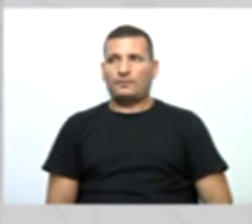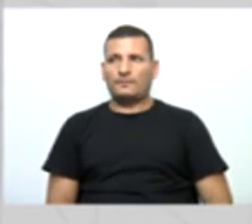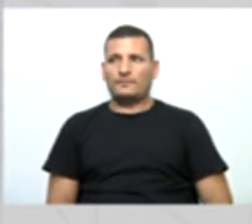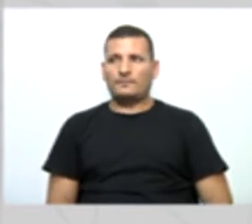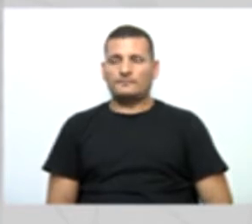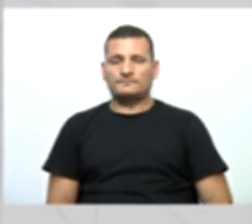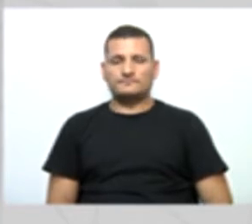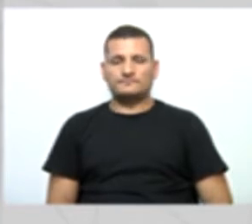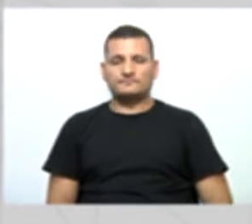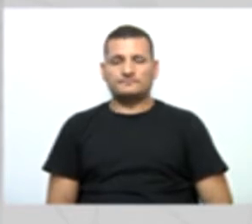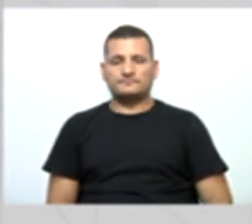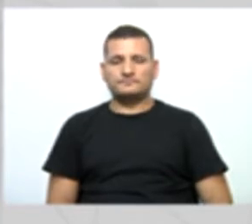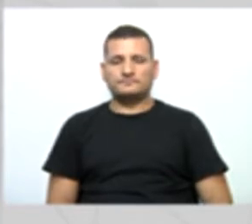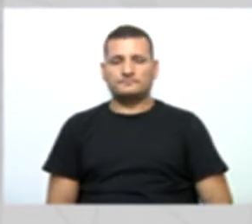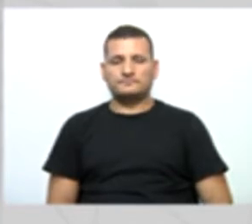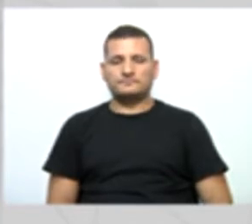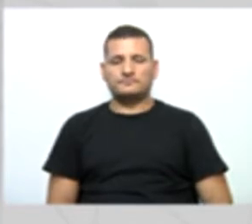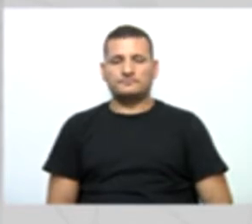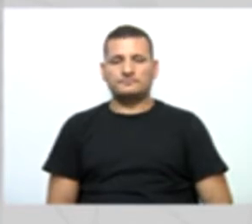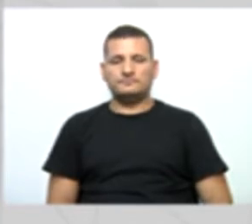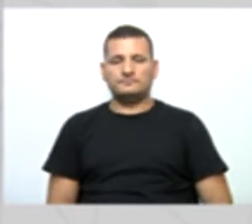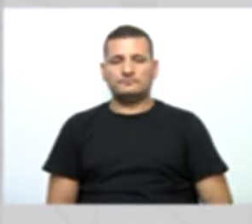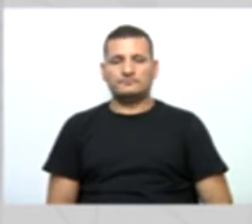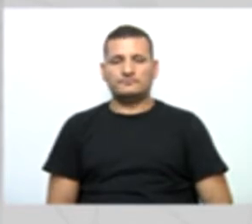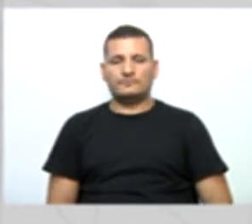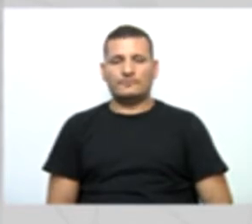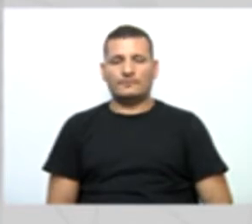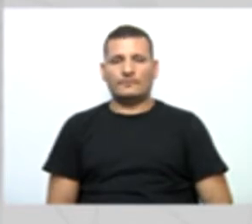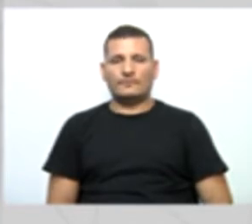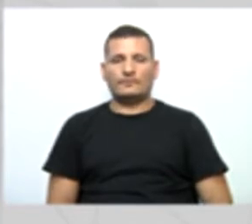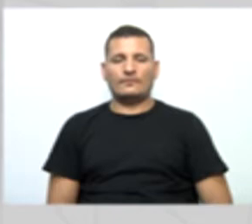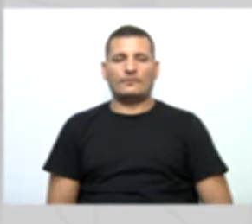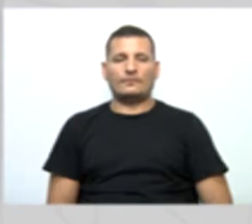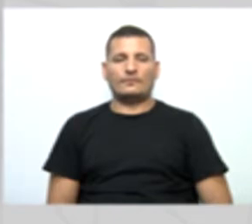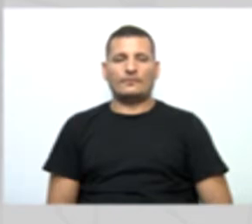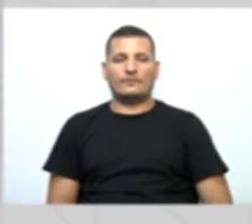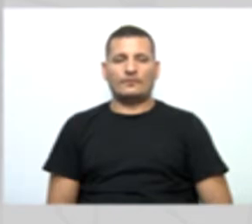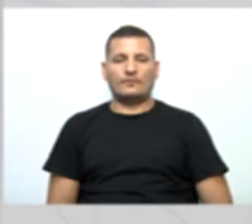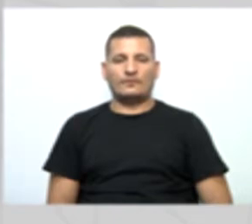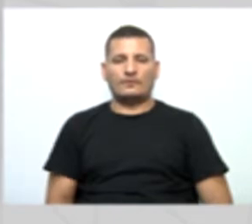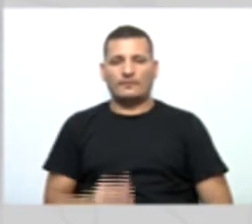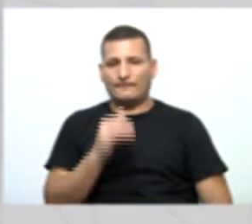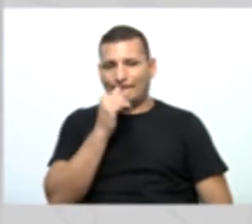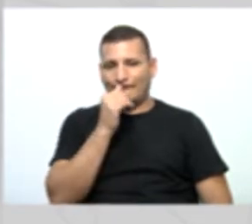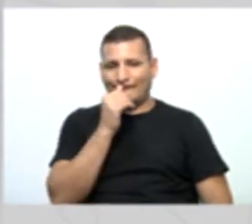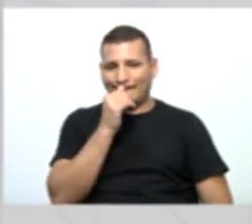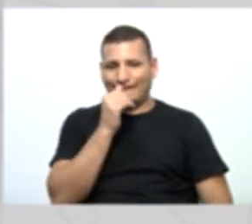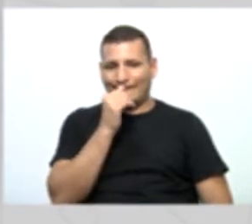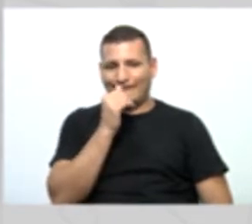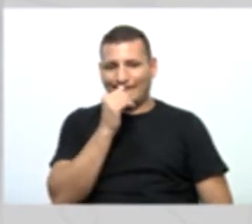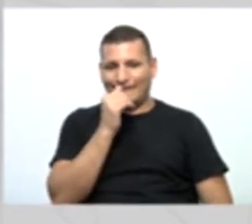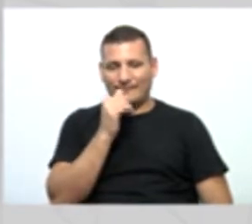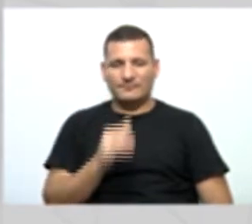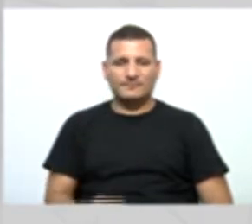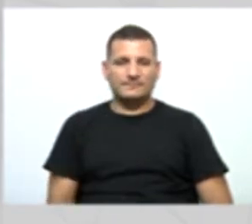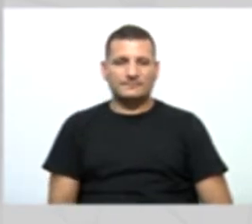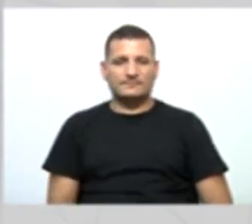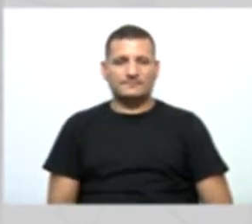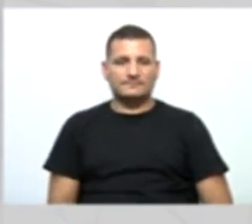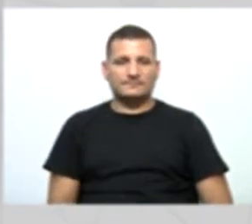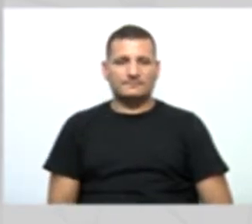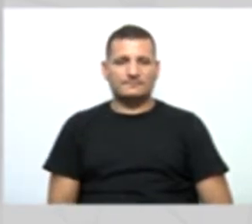E a partir dessa descrição, eu vou criar aqui 2 objetos cadeira. Vamos criar o primeiro.